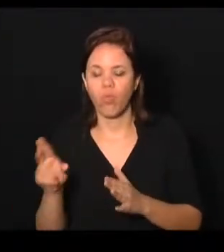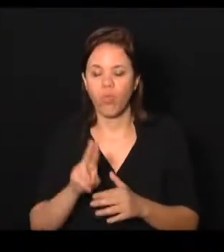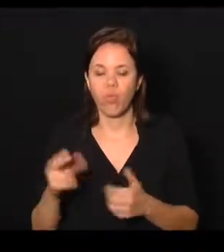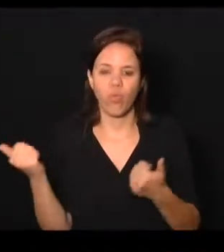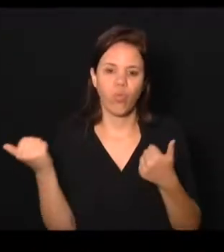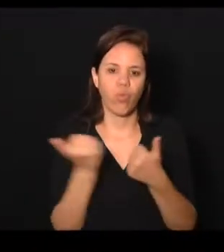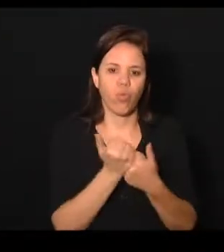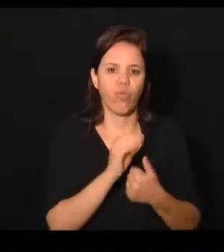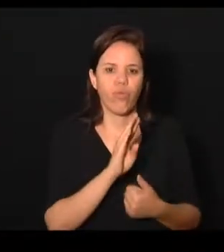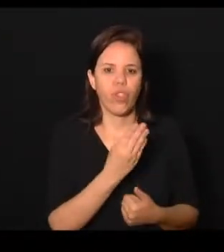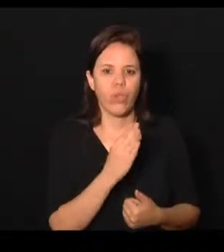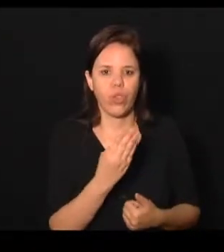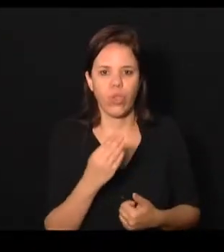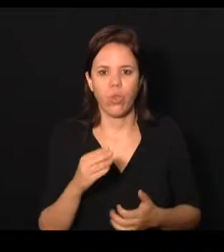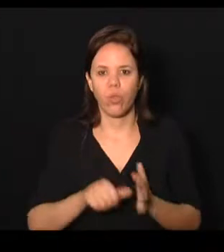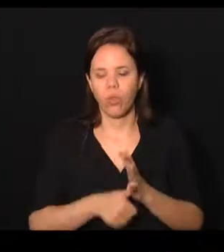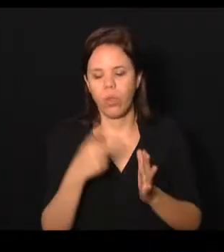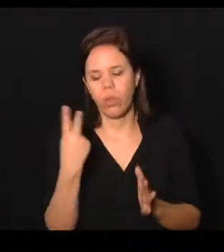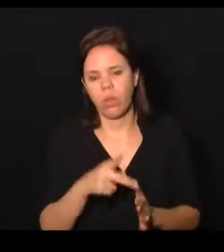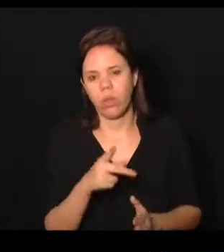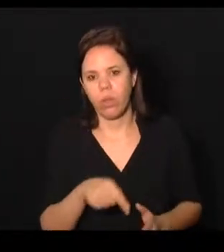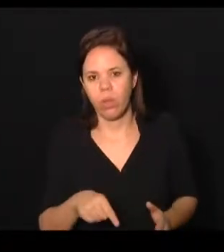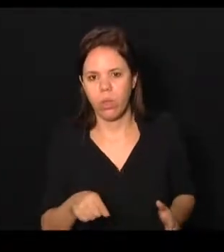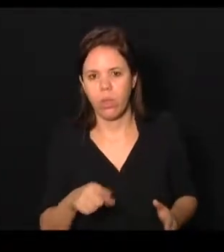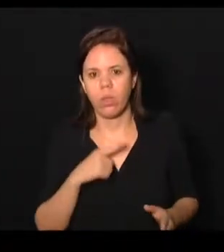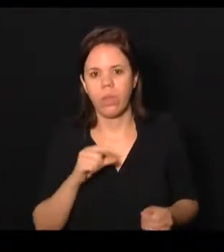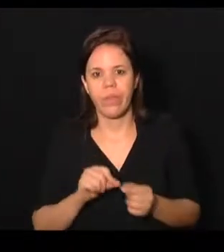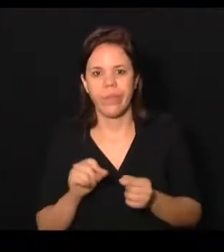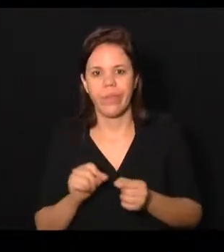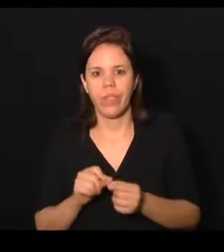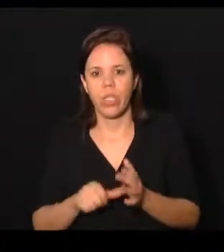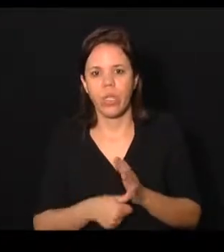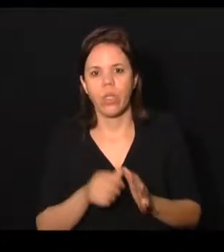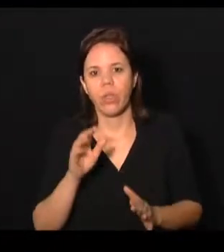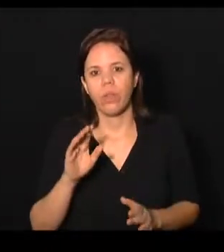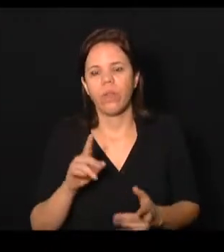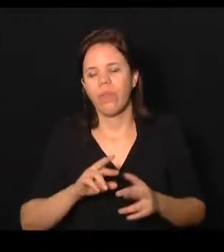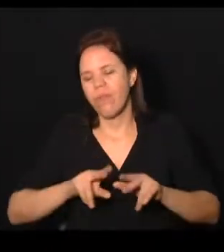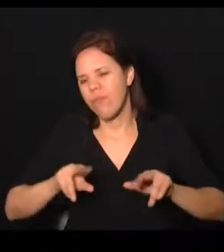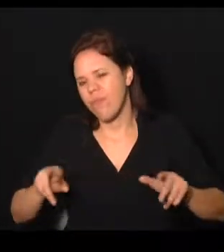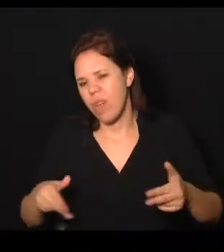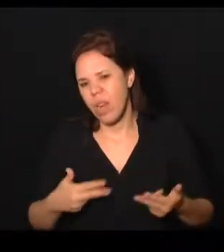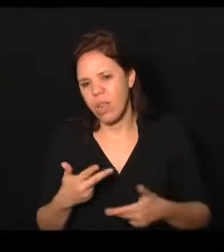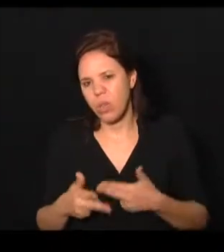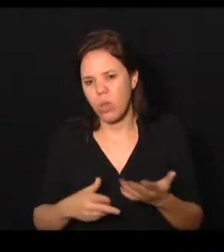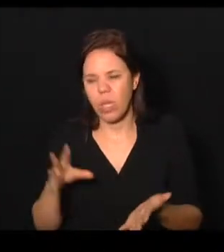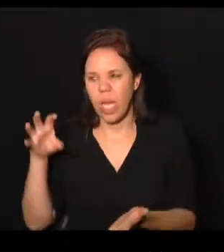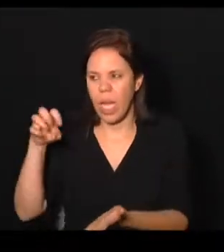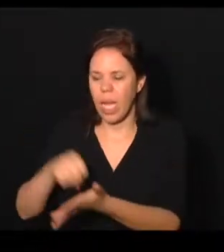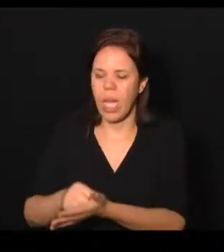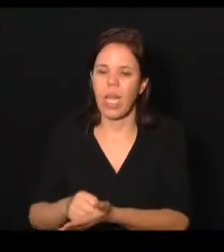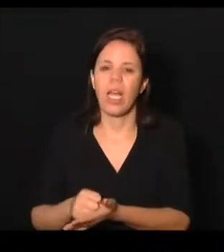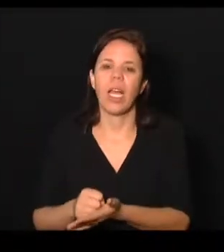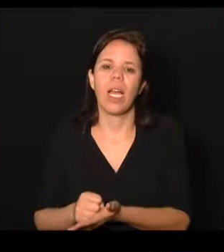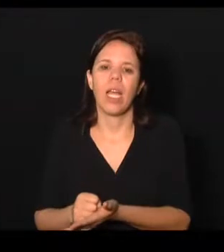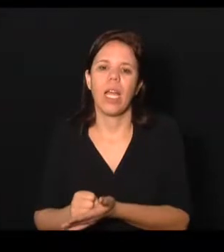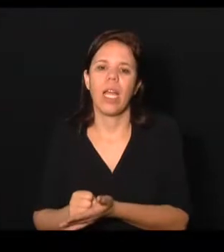ele, falsificou o documento dele e estava se passando por ele para fazer várias coisas, cadastro